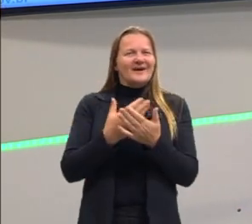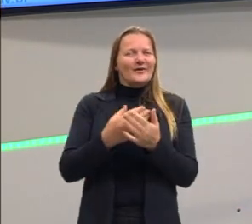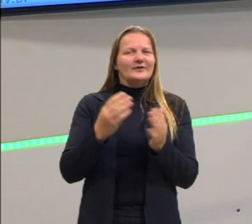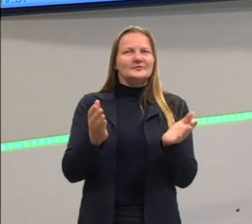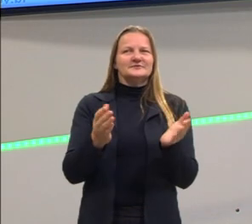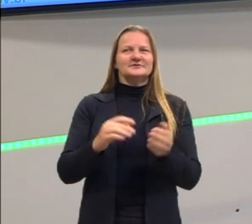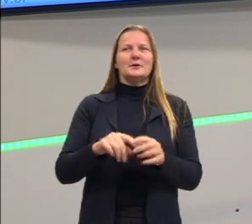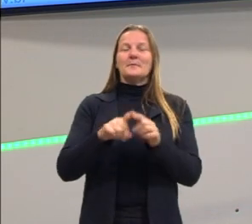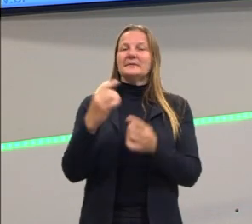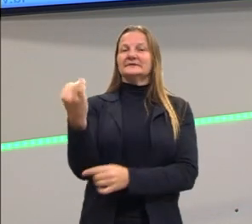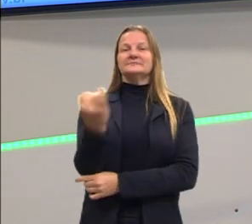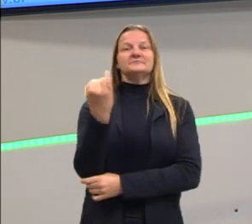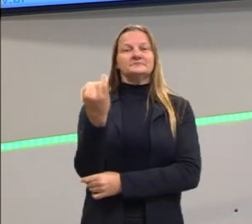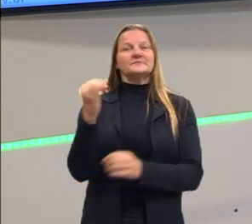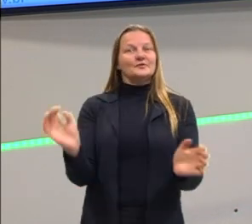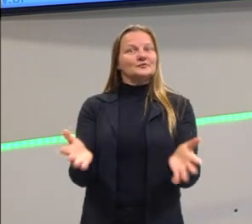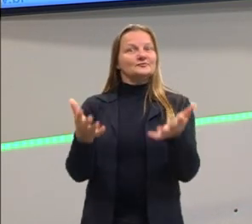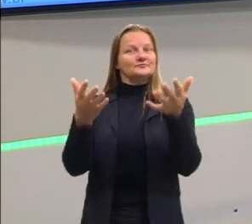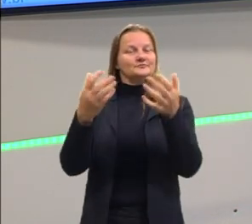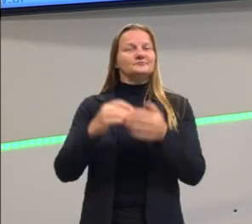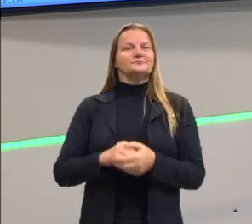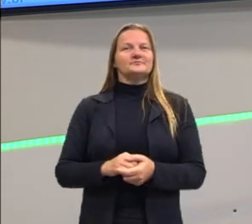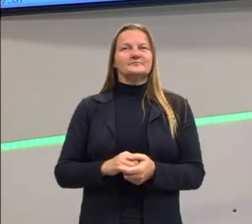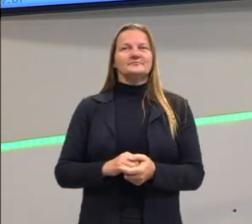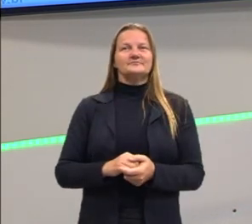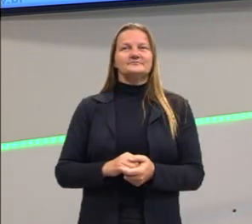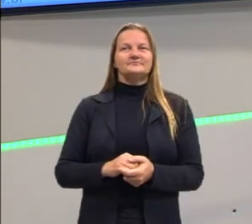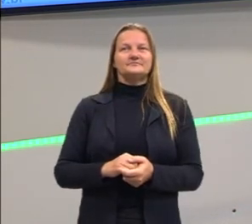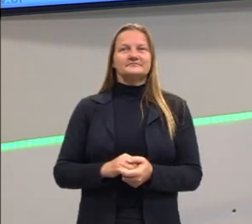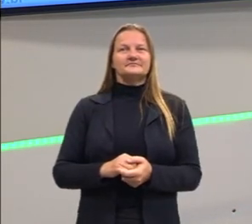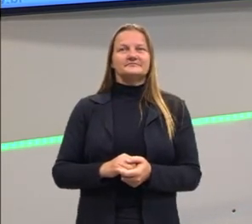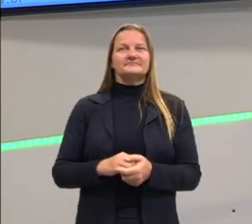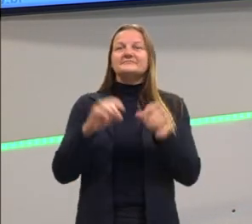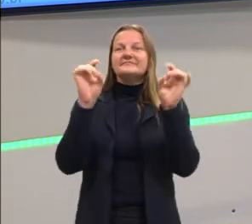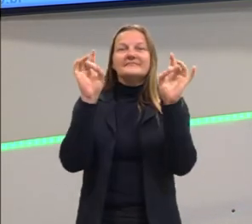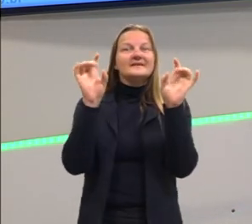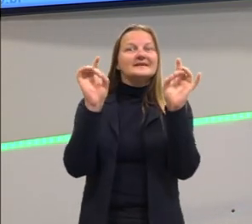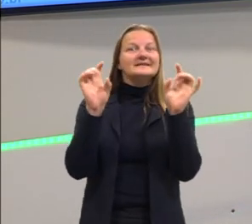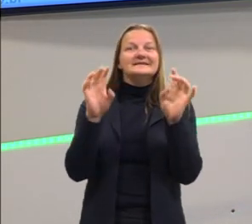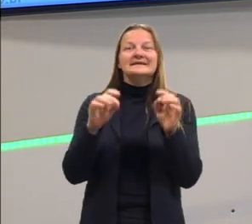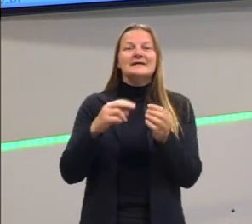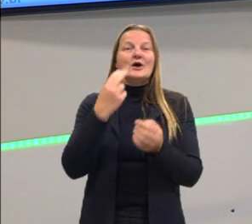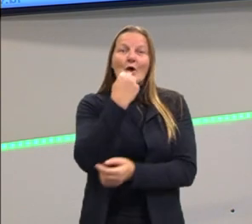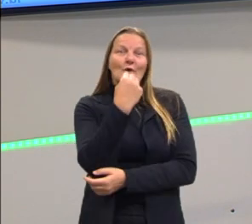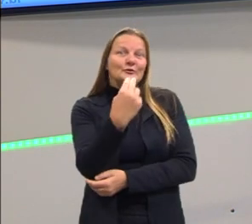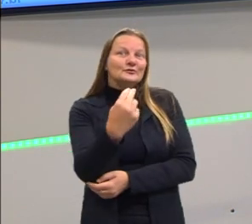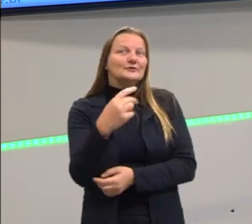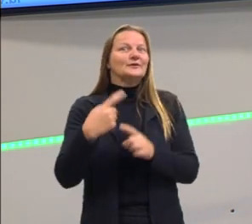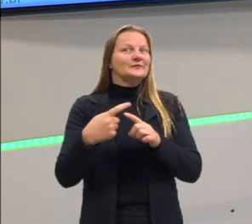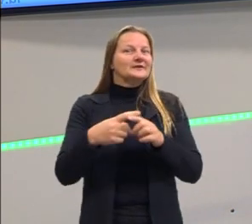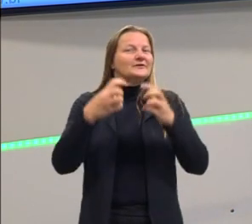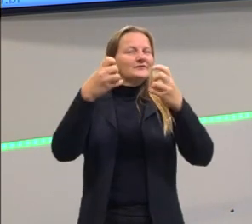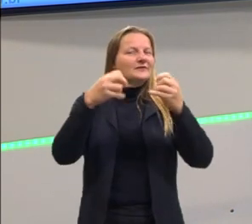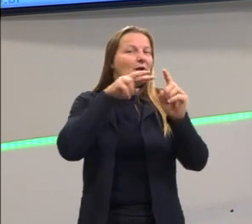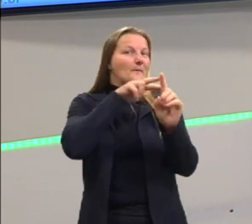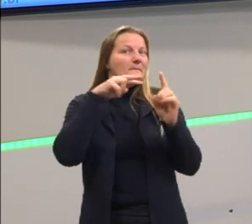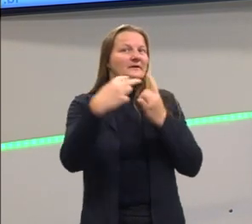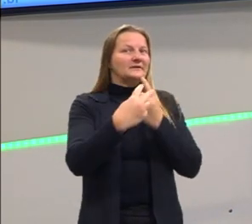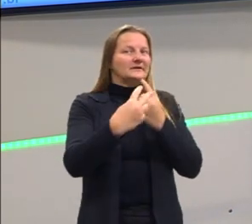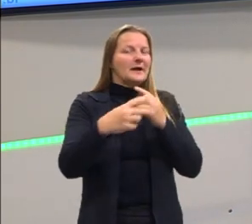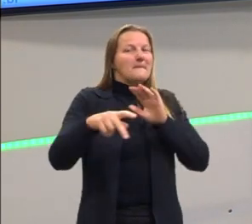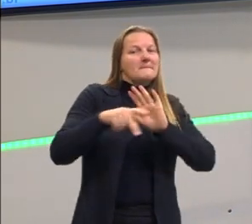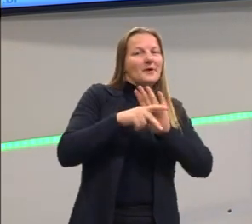mas muito importante ressaltar que a minha especialização não é impressionista não sou nutricionista da gente vai falar do ponto de vista